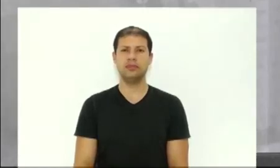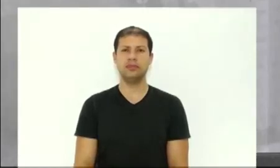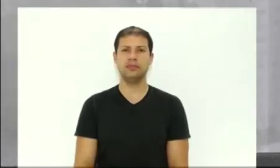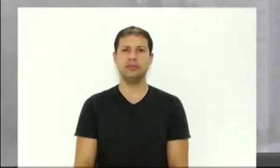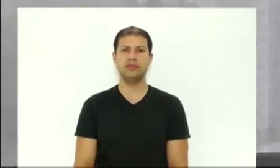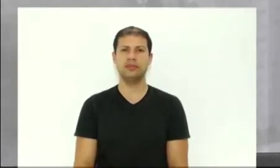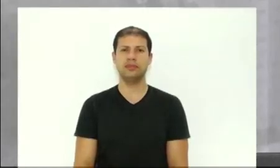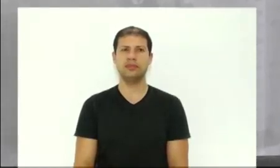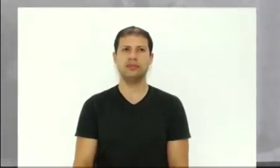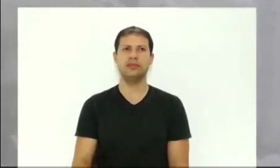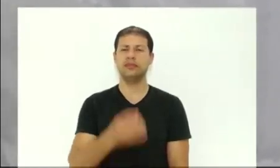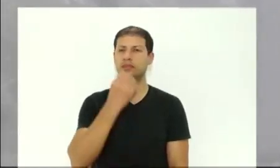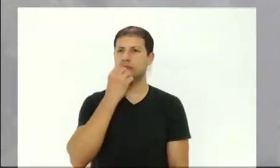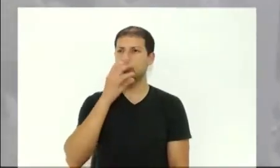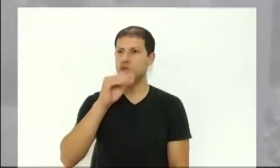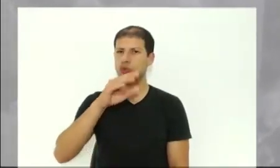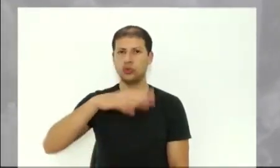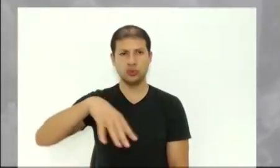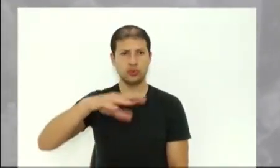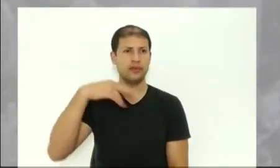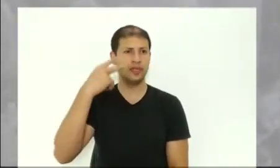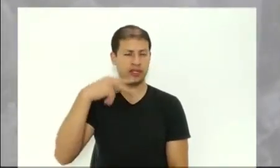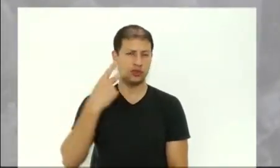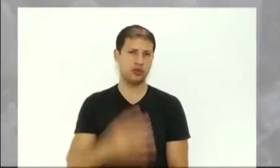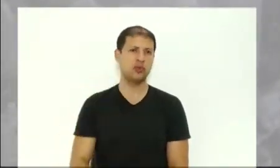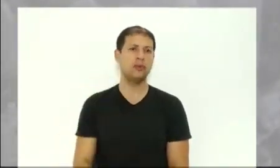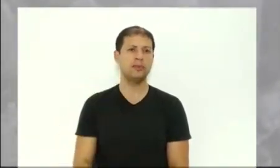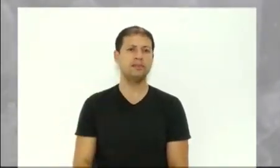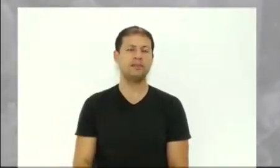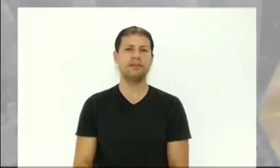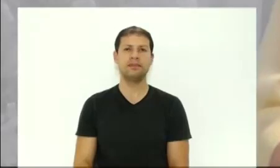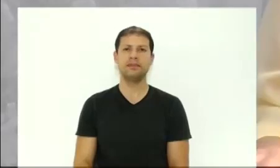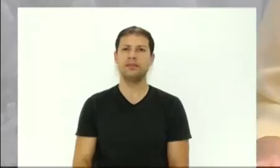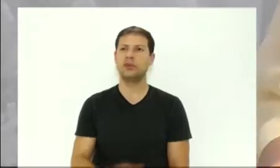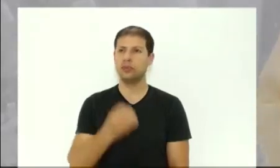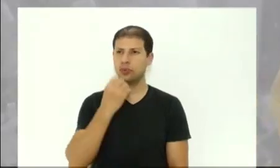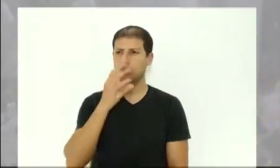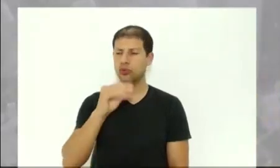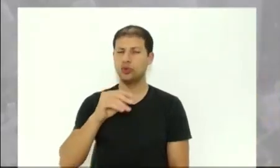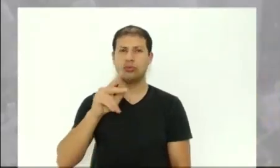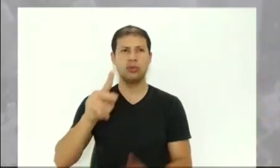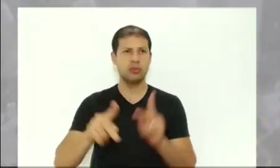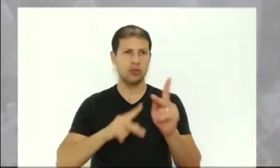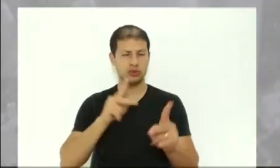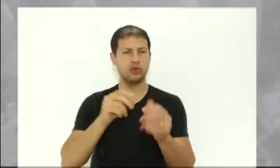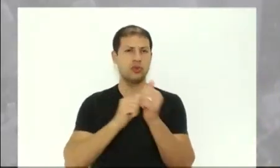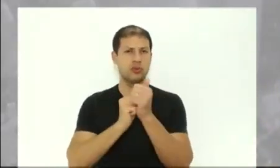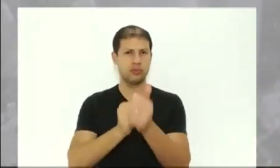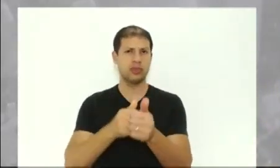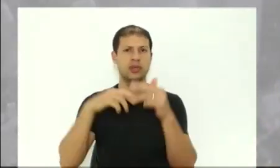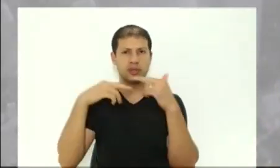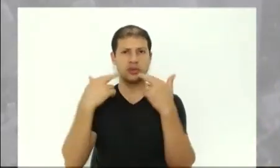Boa noite, senhores vereadores. Boa noite à população que acompanha essa sessão.